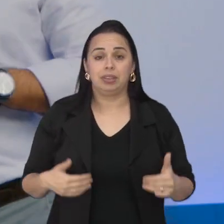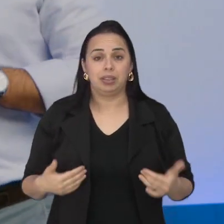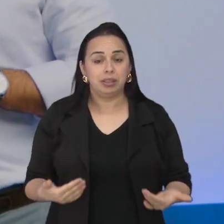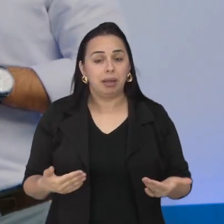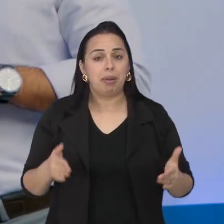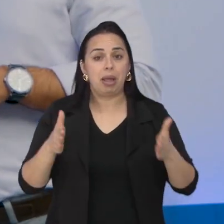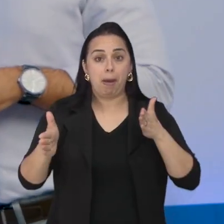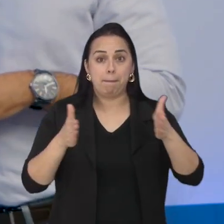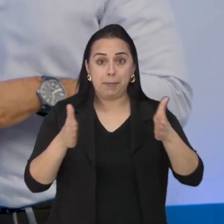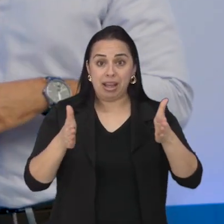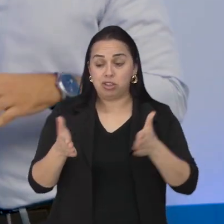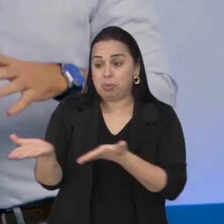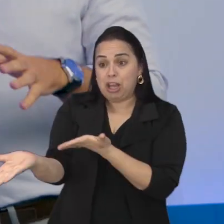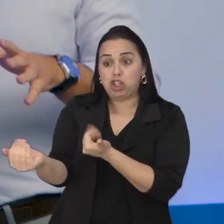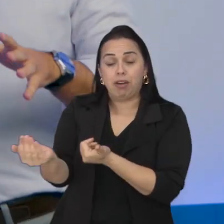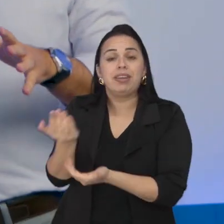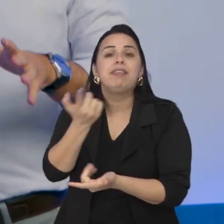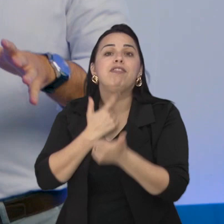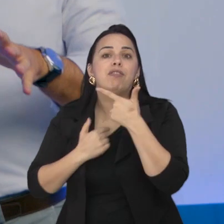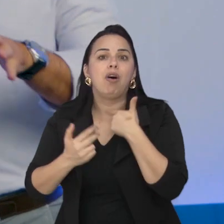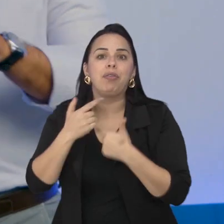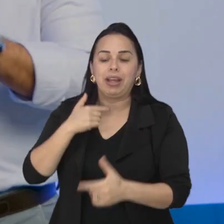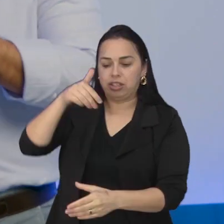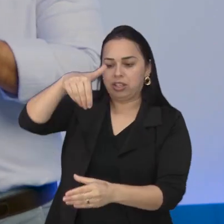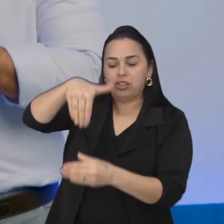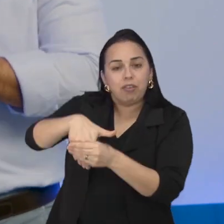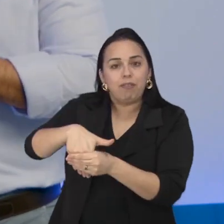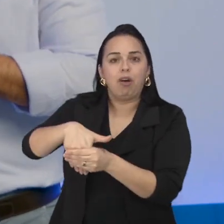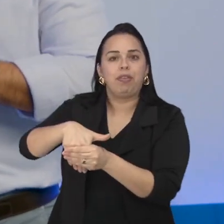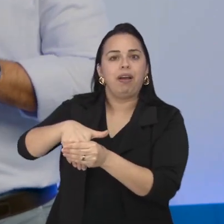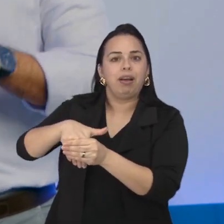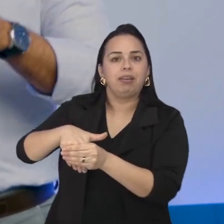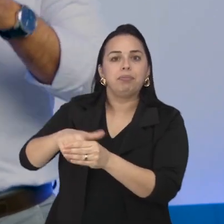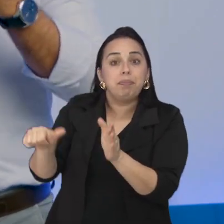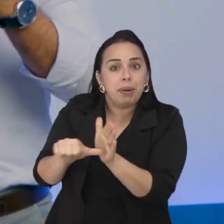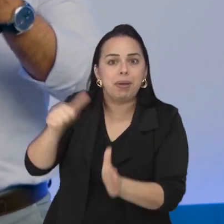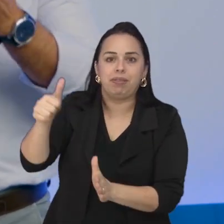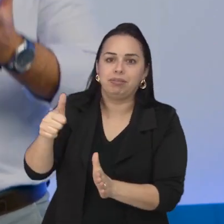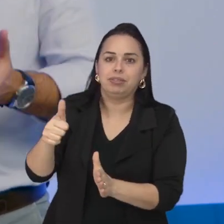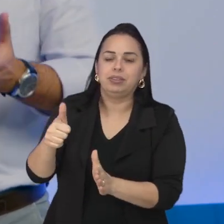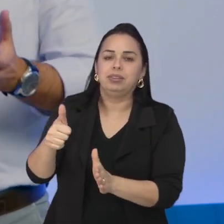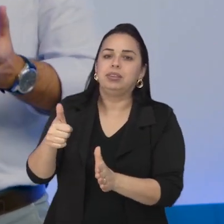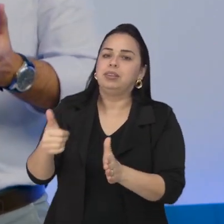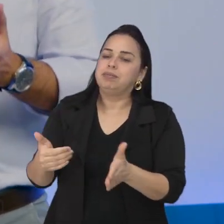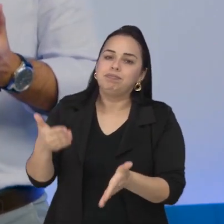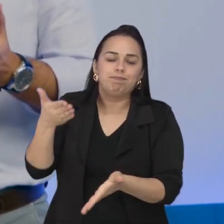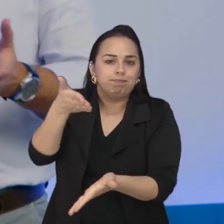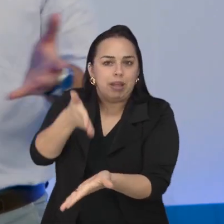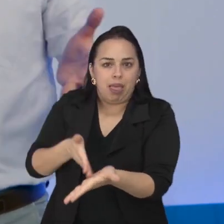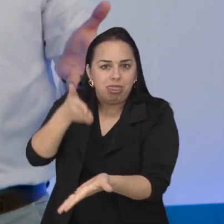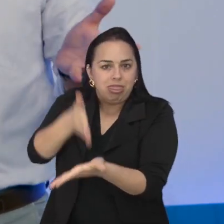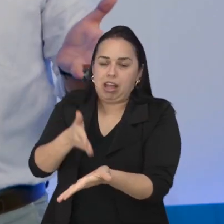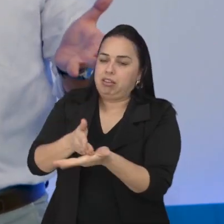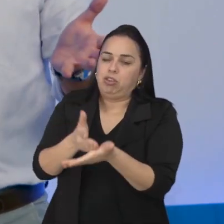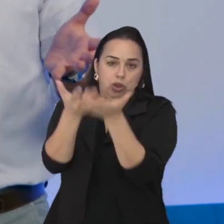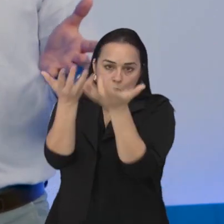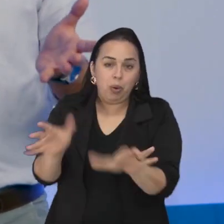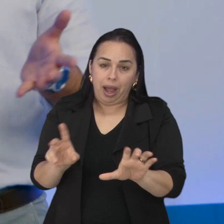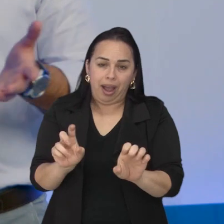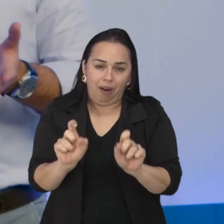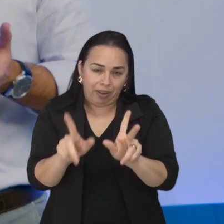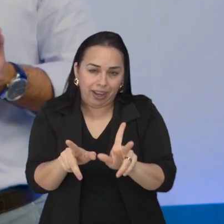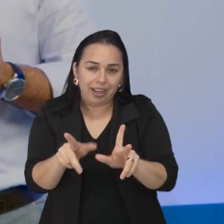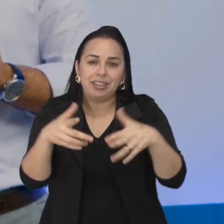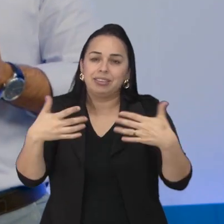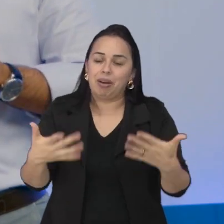E esse é o mesmo prazo para os jovens que desejam tirar o primeiro título, viu? Ninguém quer ficar impedido de votar na primeira eleição, né?